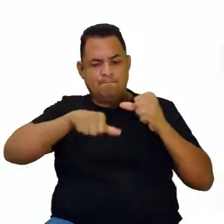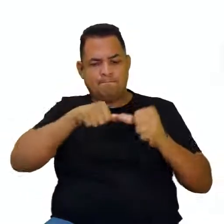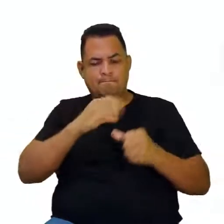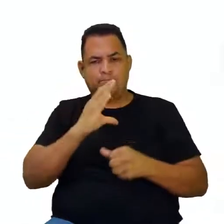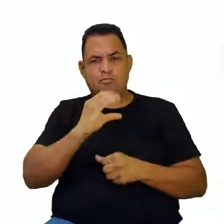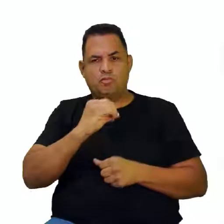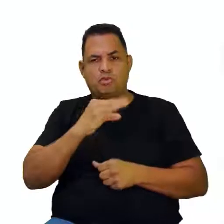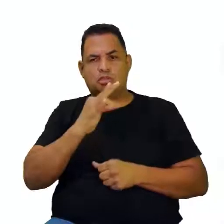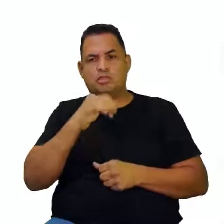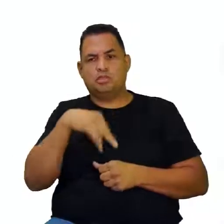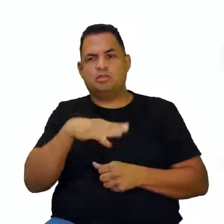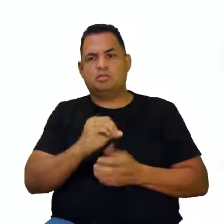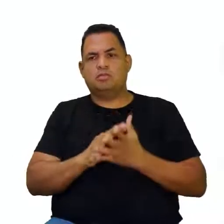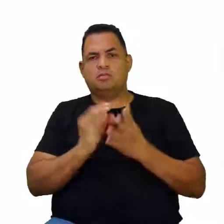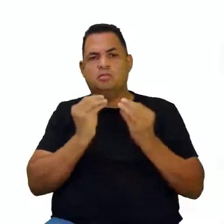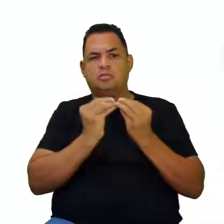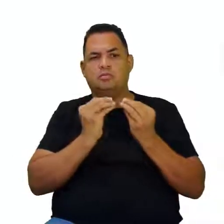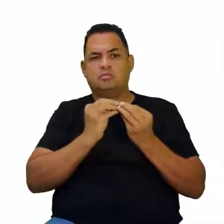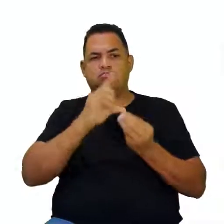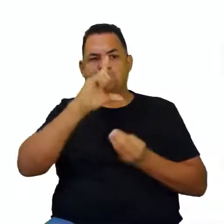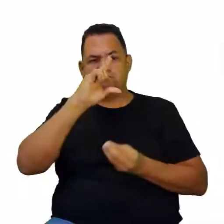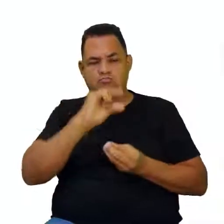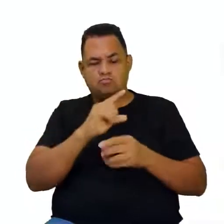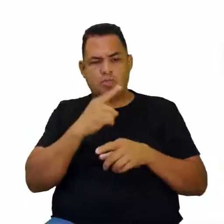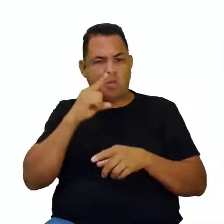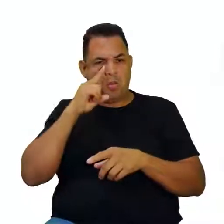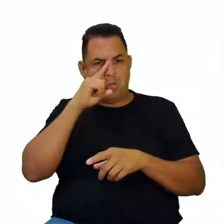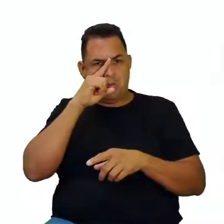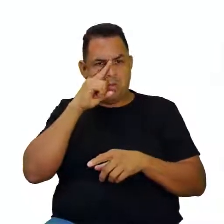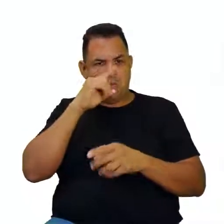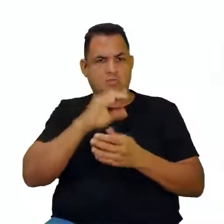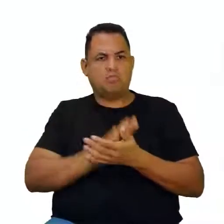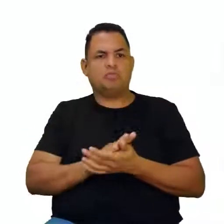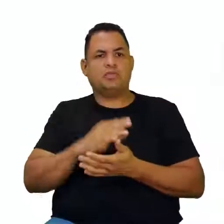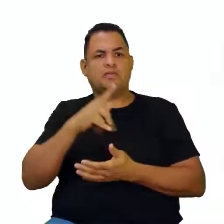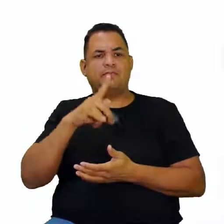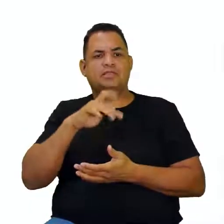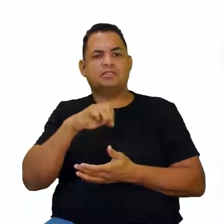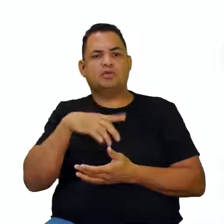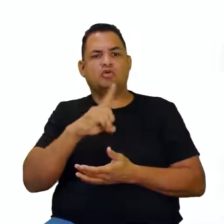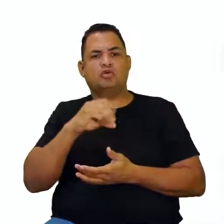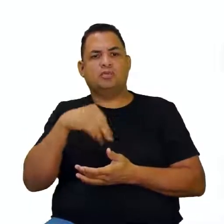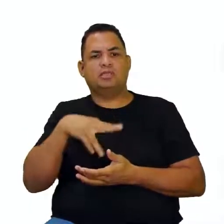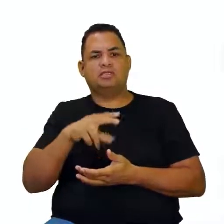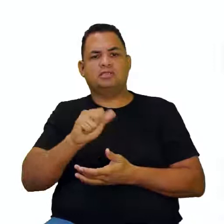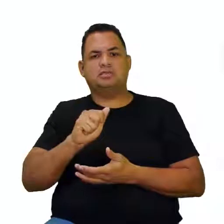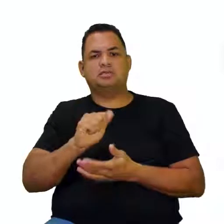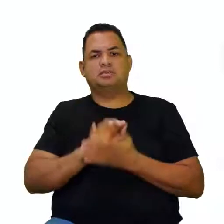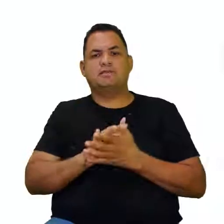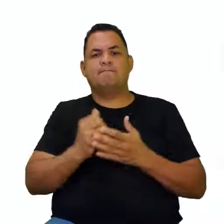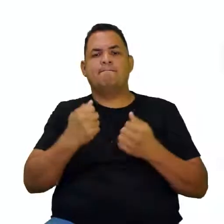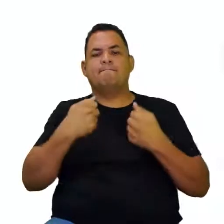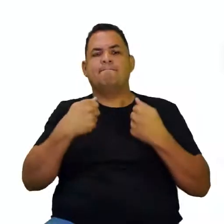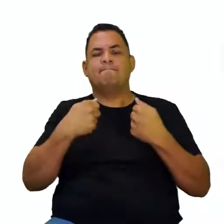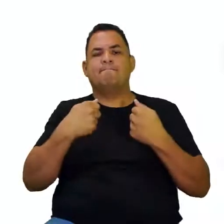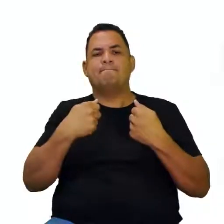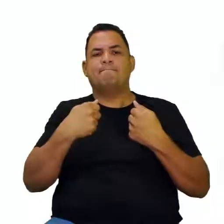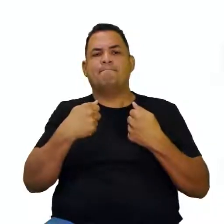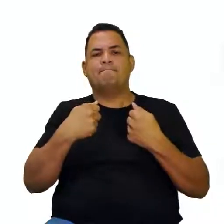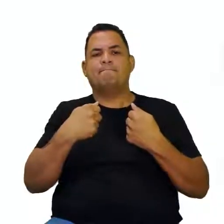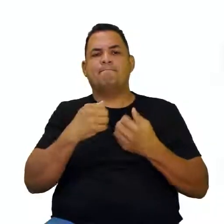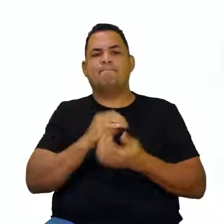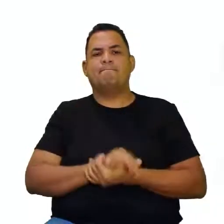de transformar o octano em moléculas menos tóxicas, as pseudomonas,